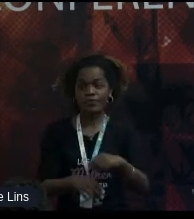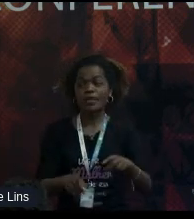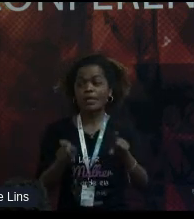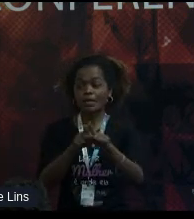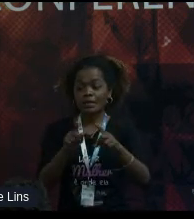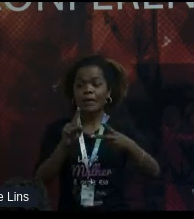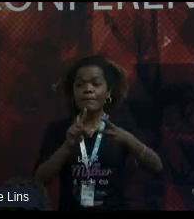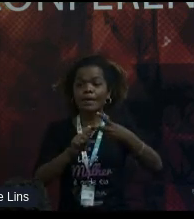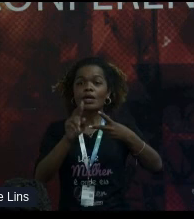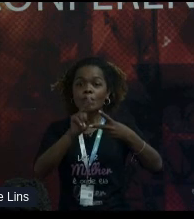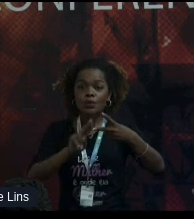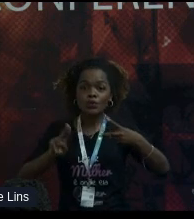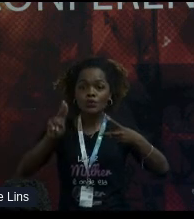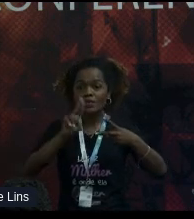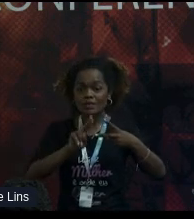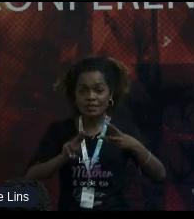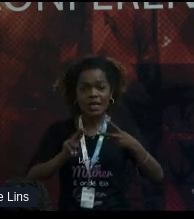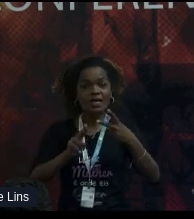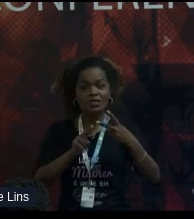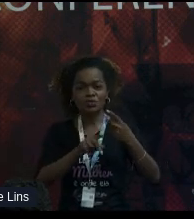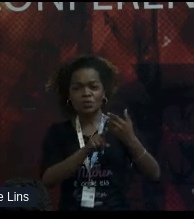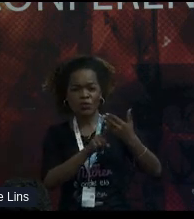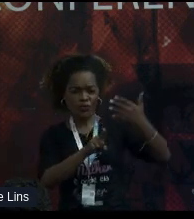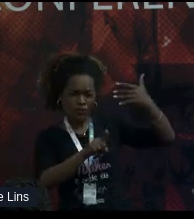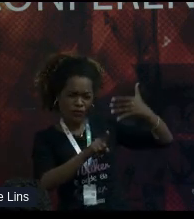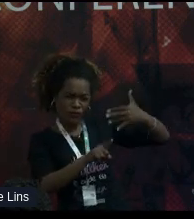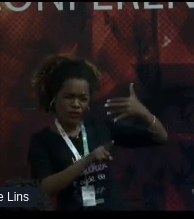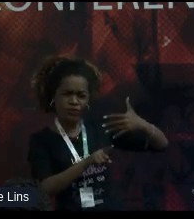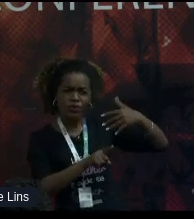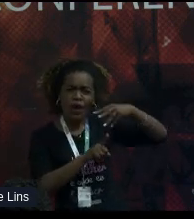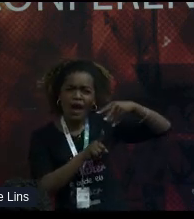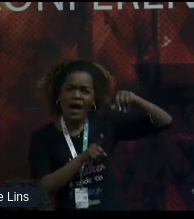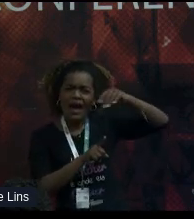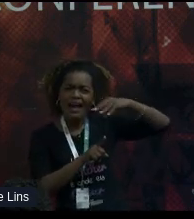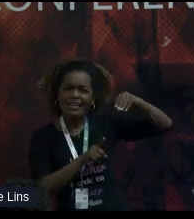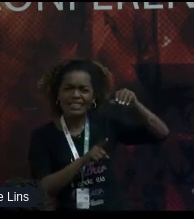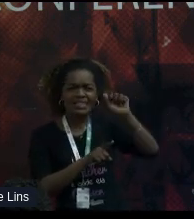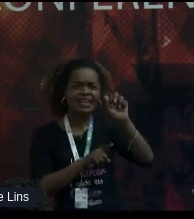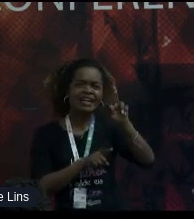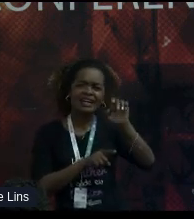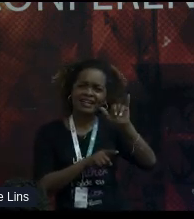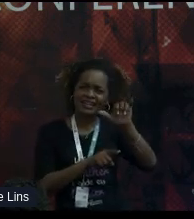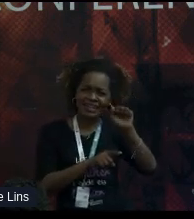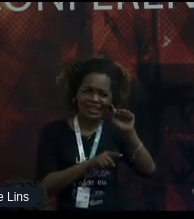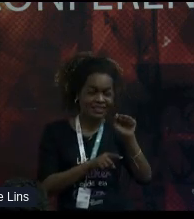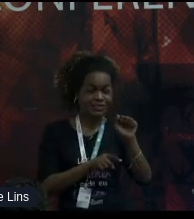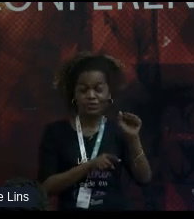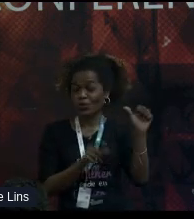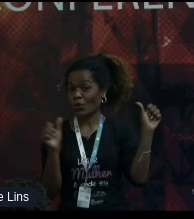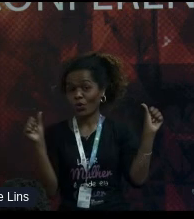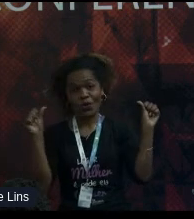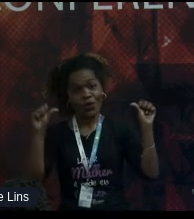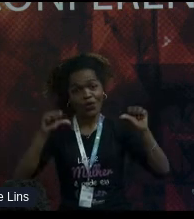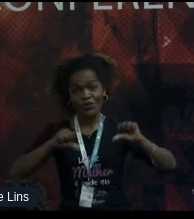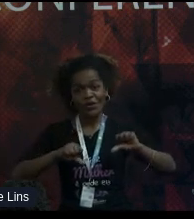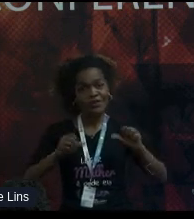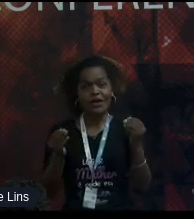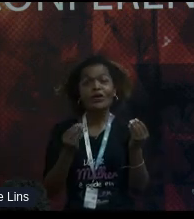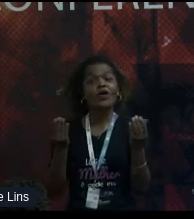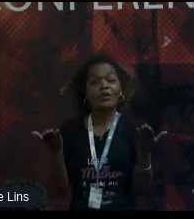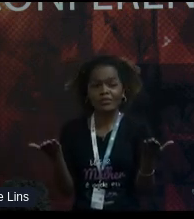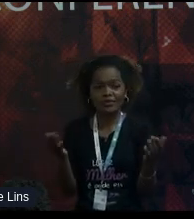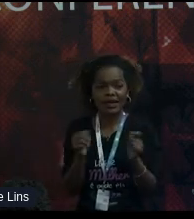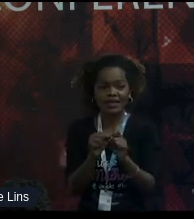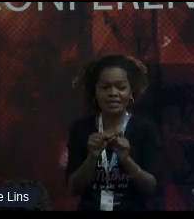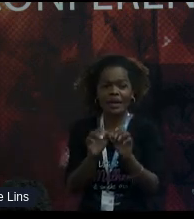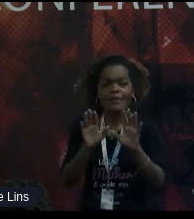placeholder no fundo areia, meu amigo, aí você mata qualquer ser humano, né? Aí não tem como, né, Flávio? E como é que a